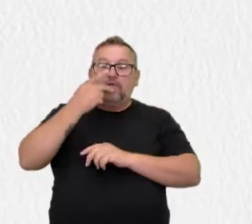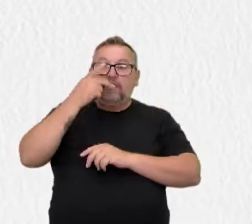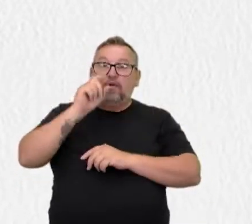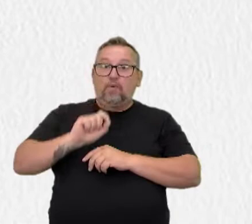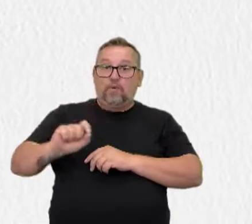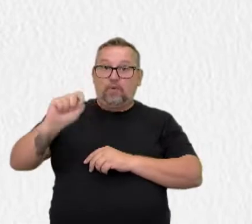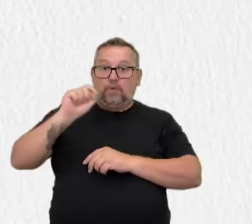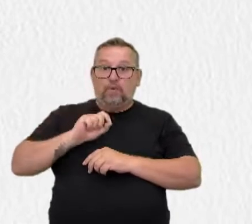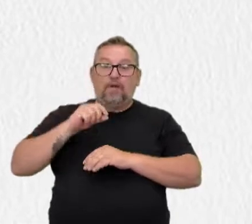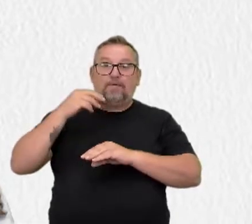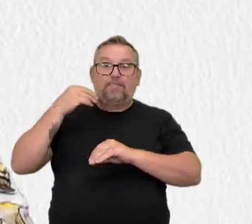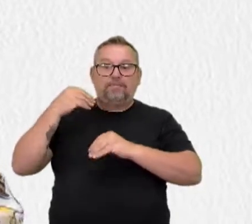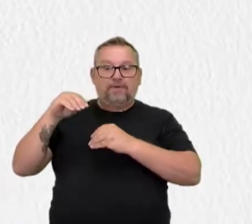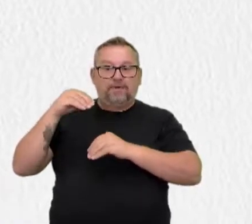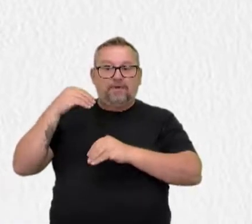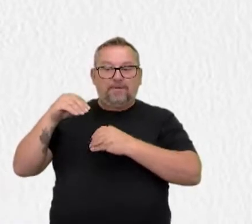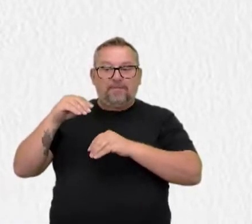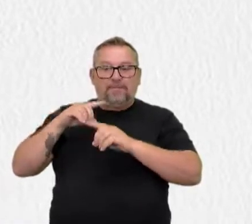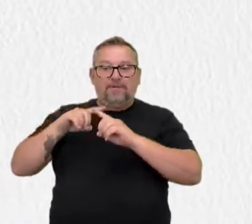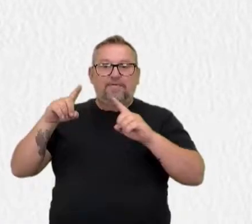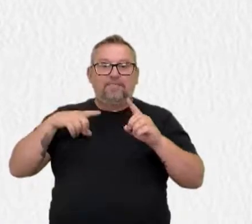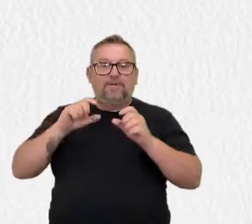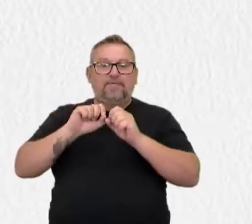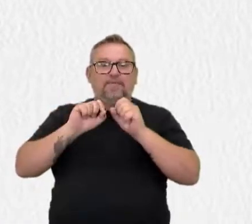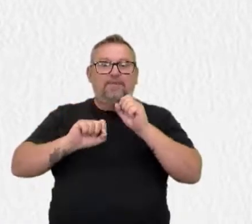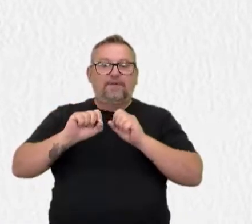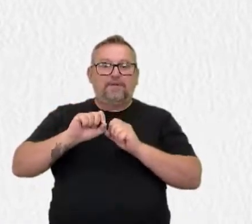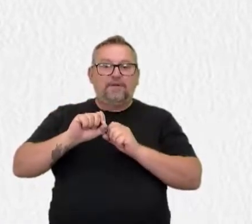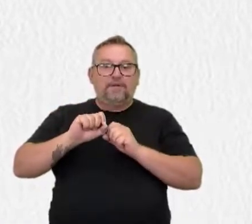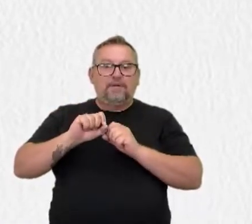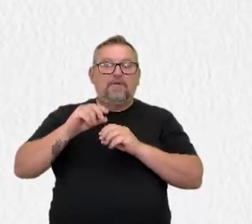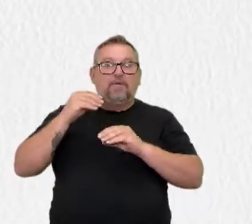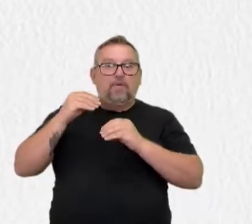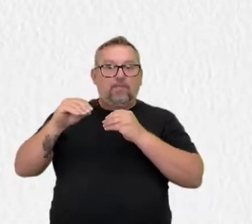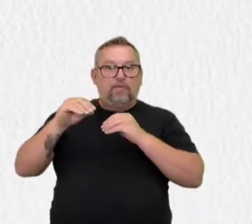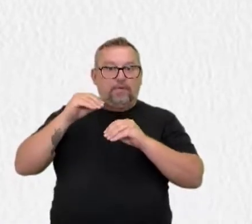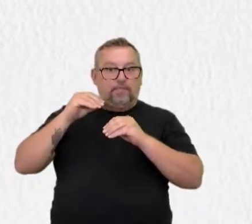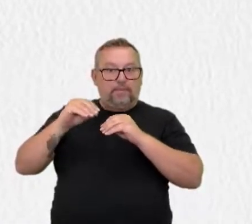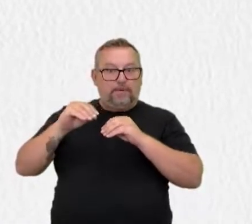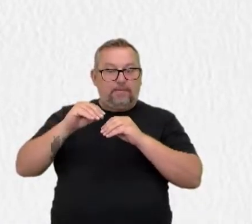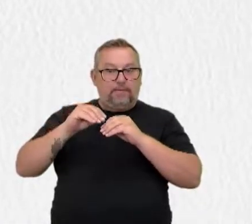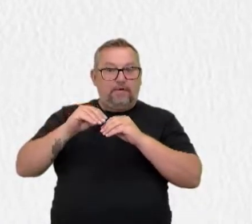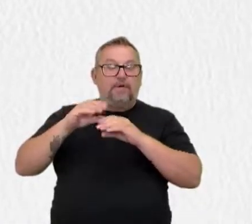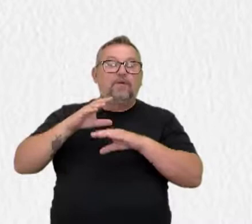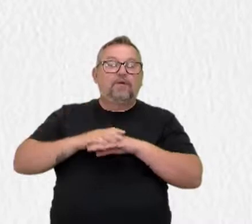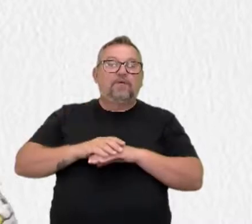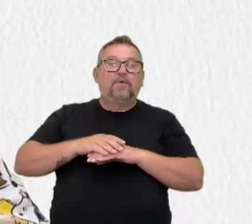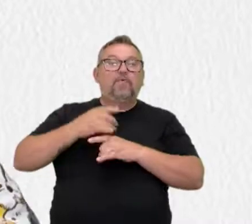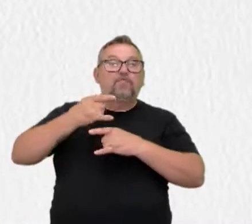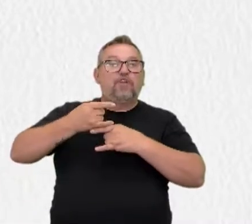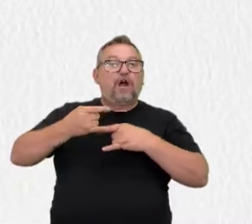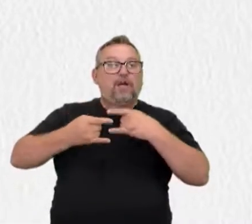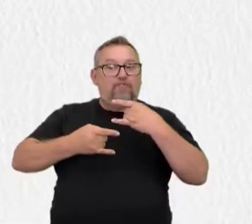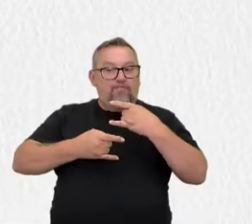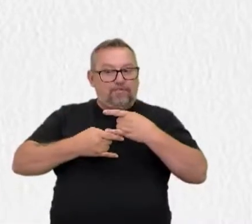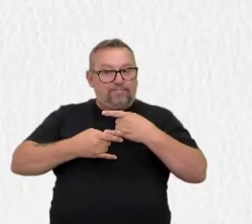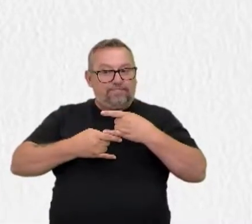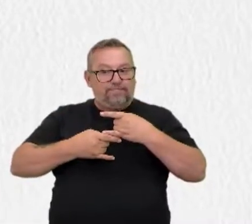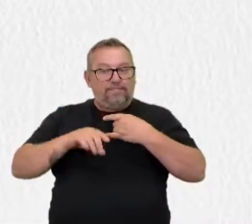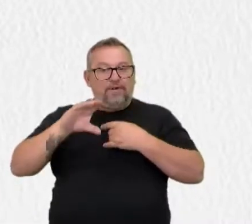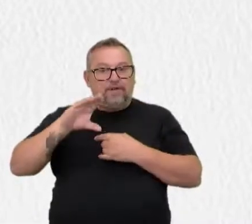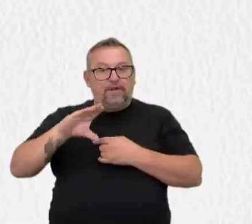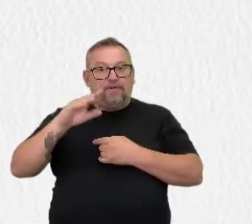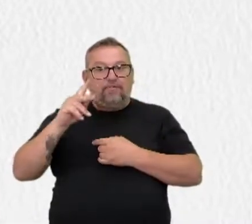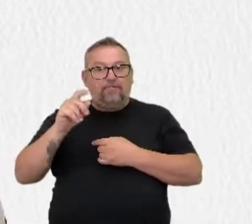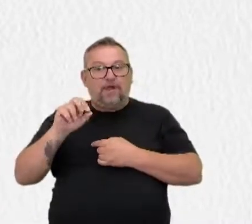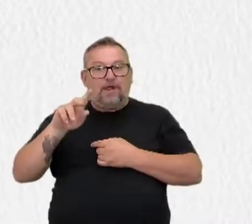pouquinho de meme, só que agora vamos fazer um recorte, vamos falar do meme com charge. E para continuar, dar andamento à nossa conversa,